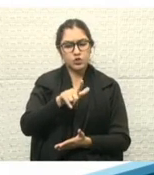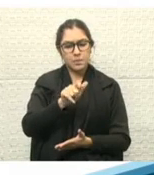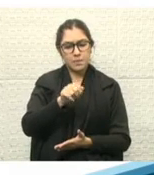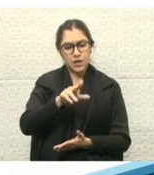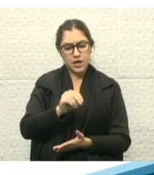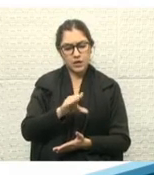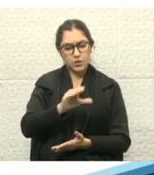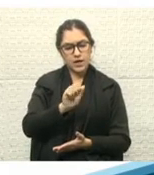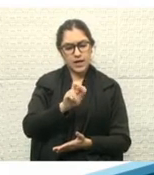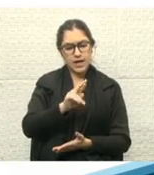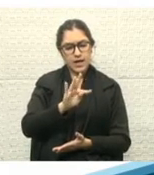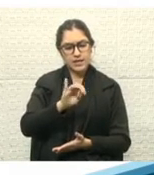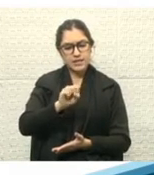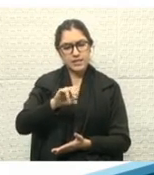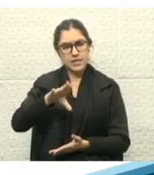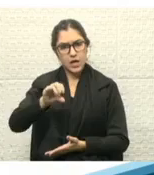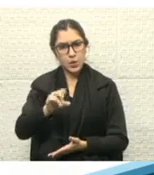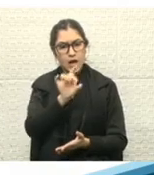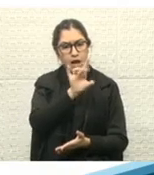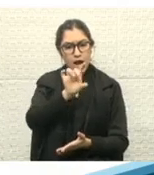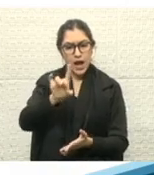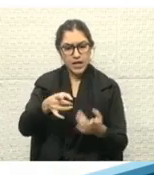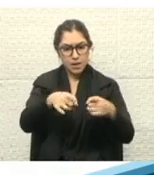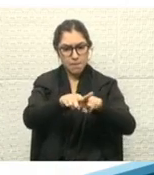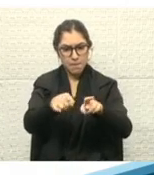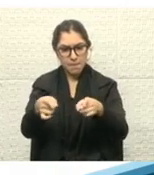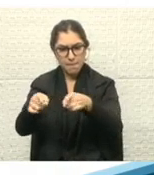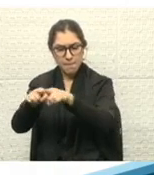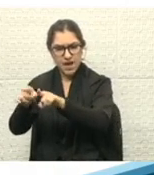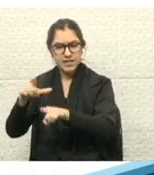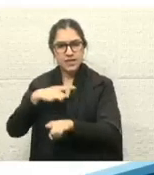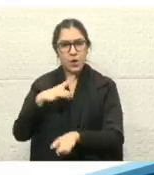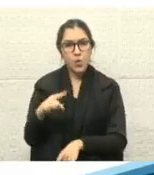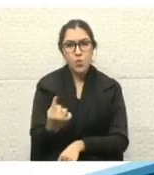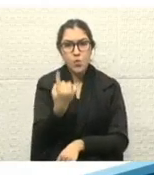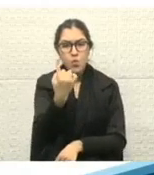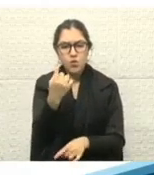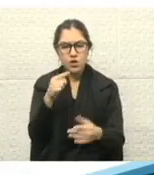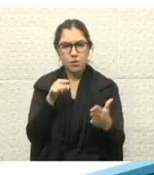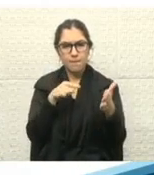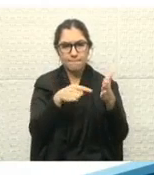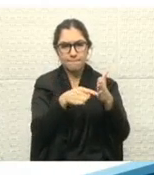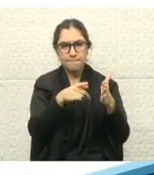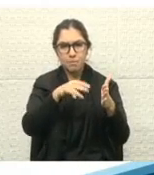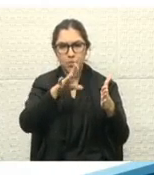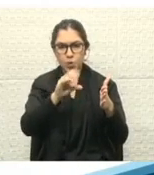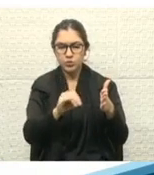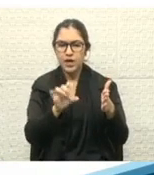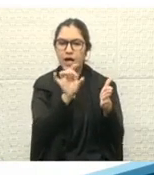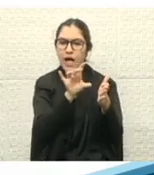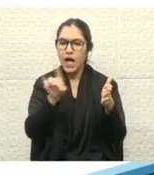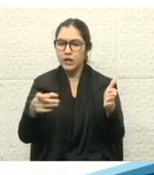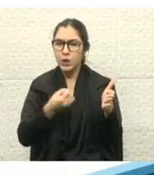cartesiano, cada par ordenado está associado a um único ponto. Como cada